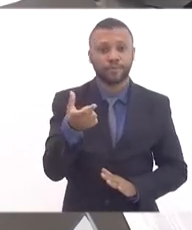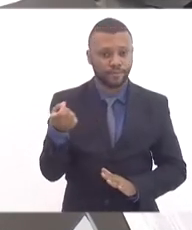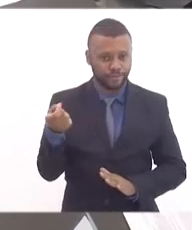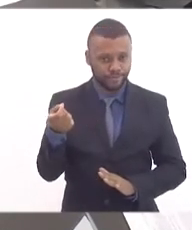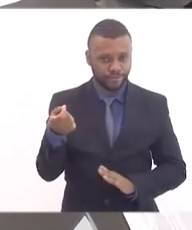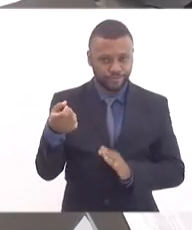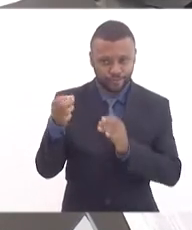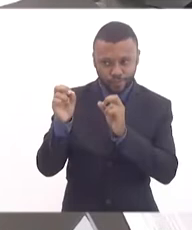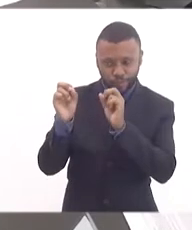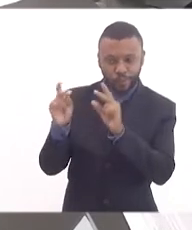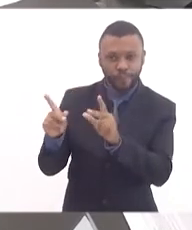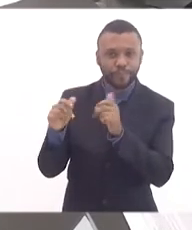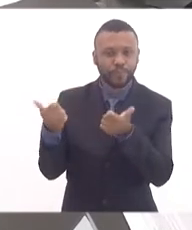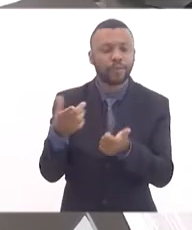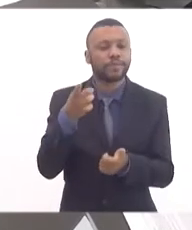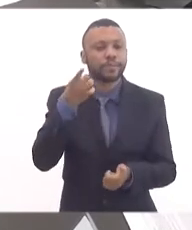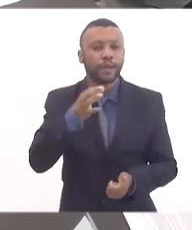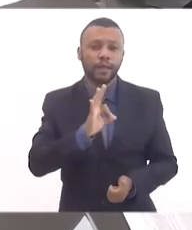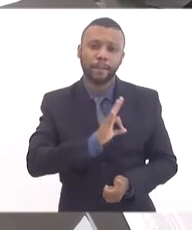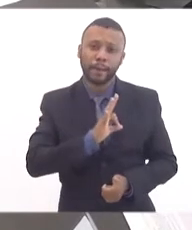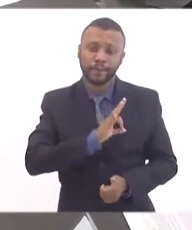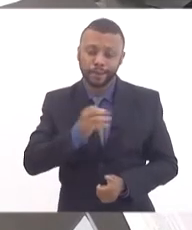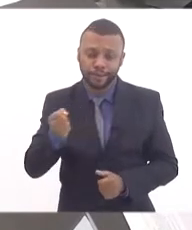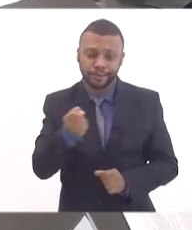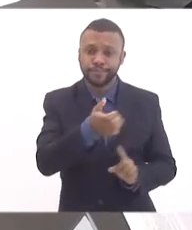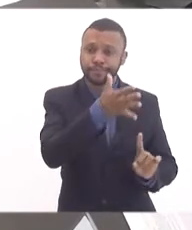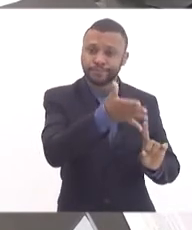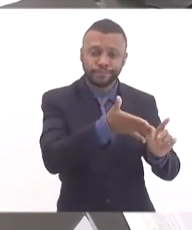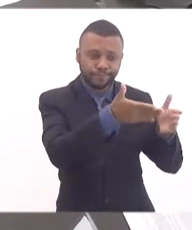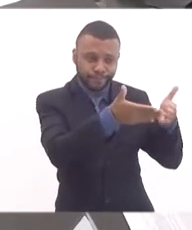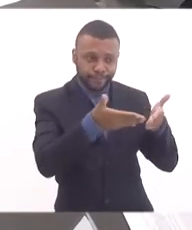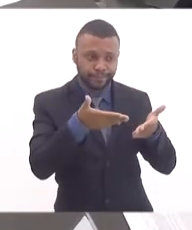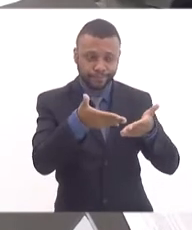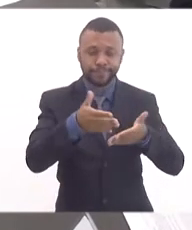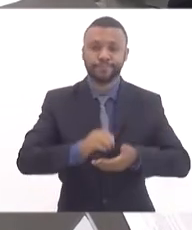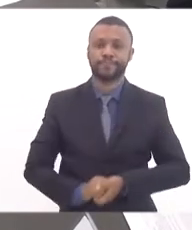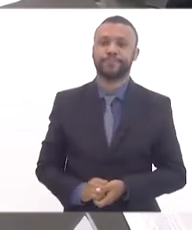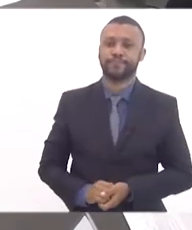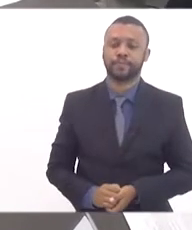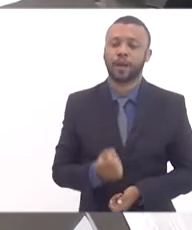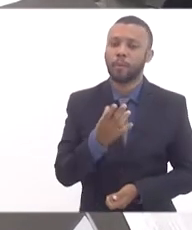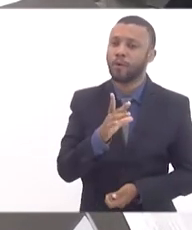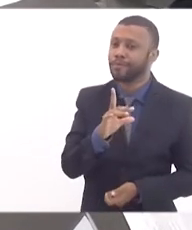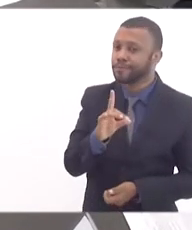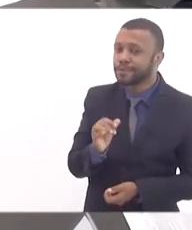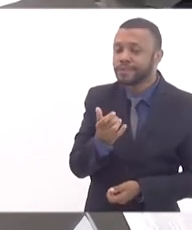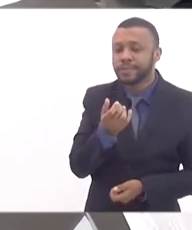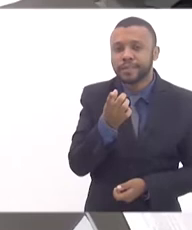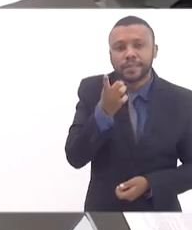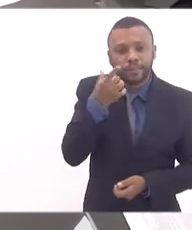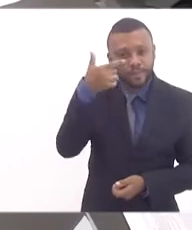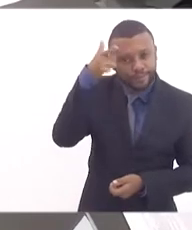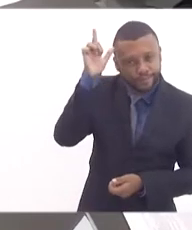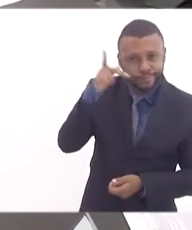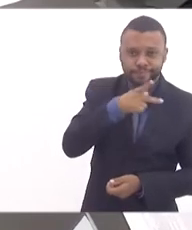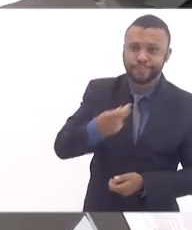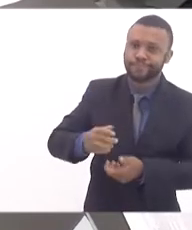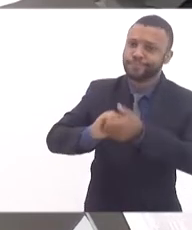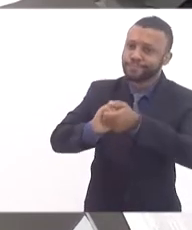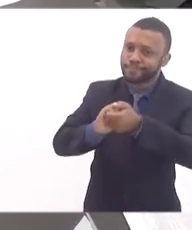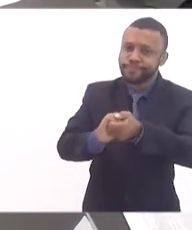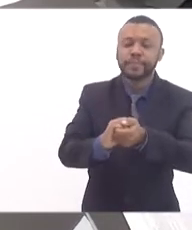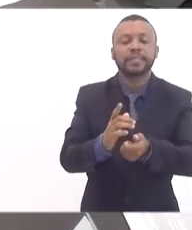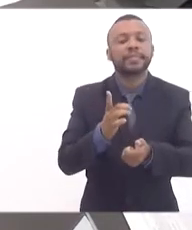o ok deputada Martha Rocha por favor Deputado Luiz Paulo cumprimentar o deputado